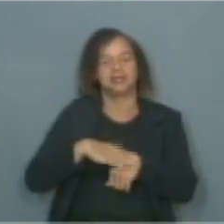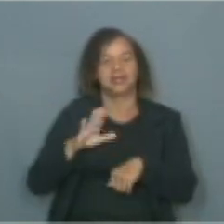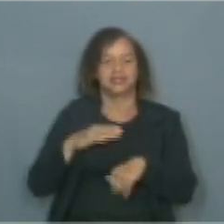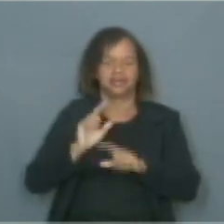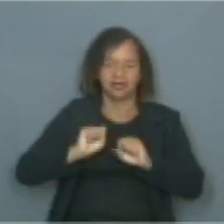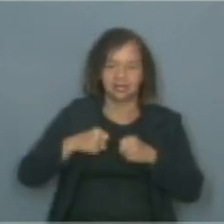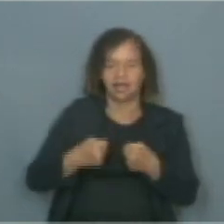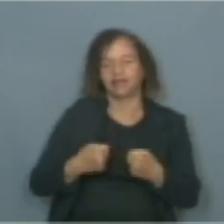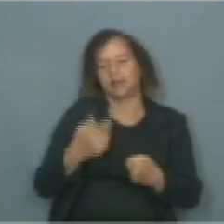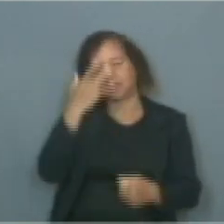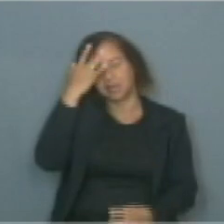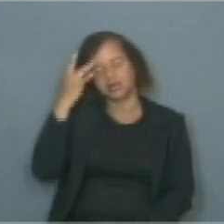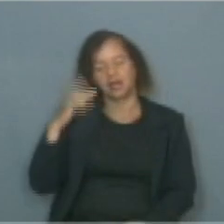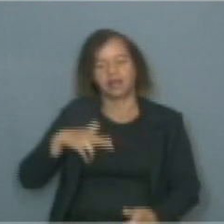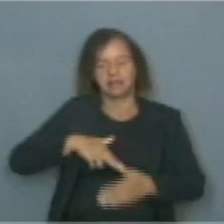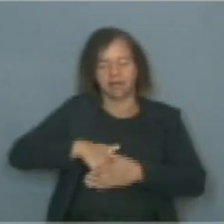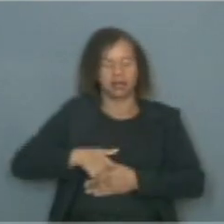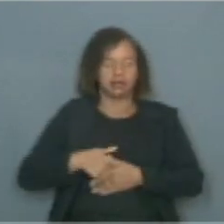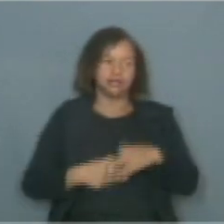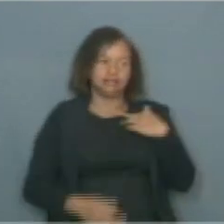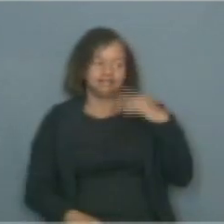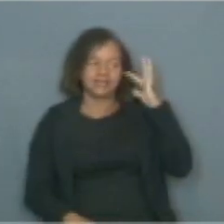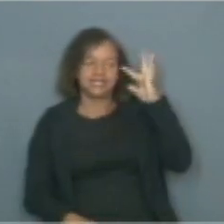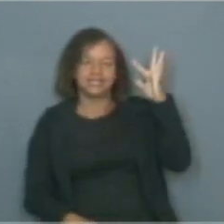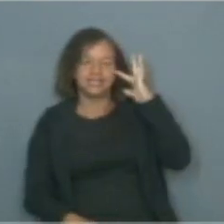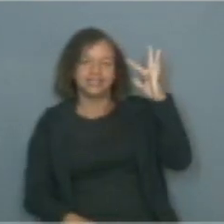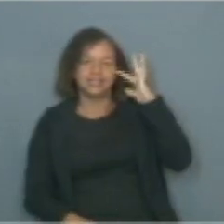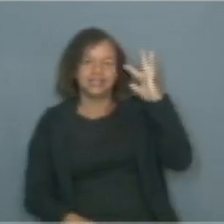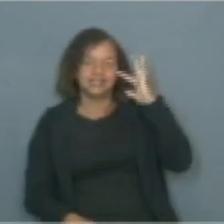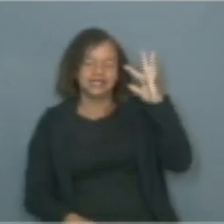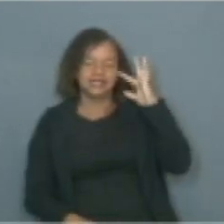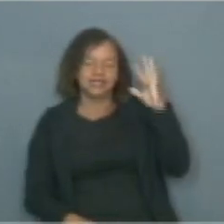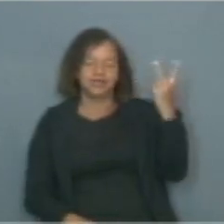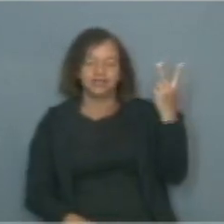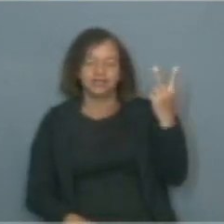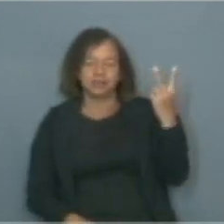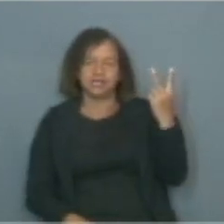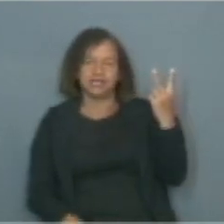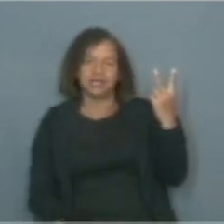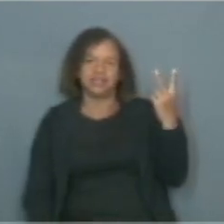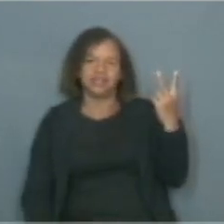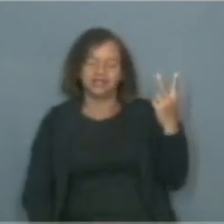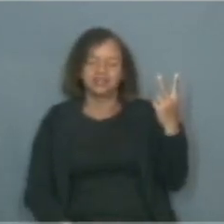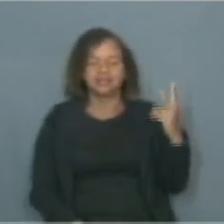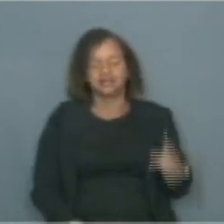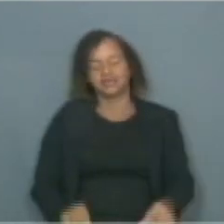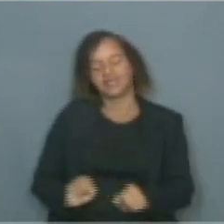que do outro lado tem uma pessoa armada, ele vai pensar 2 vezes e poder fazer. Então, e se vai fazer,